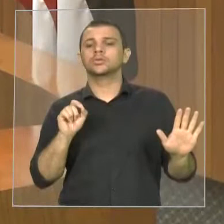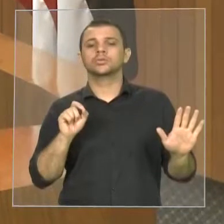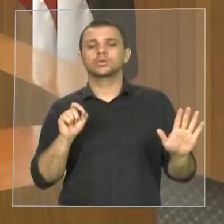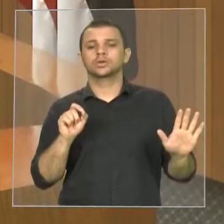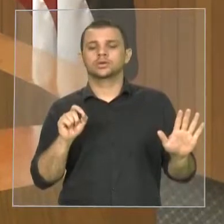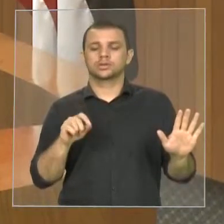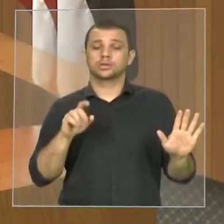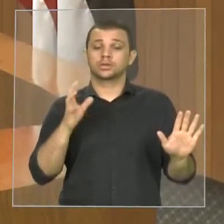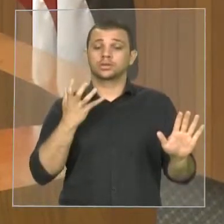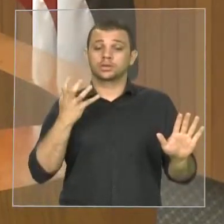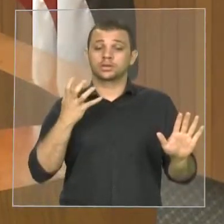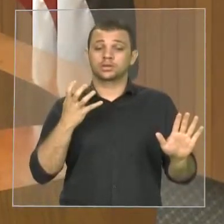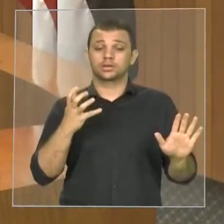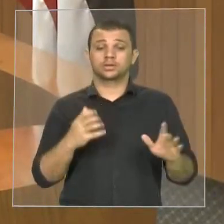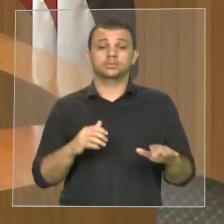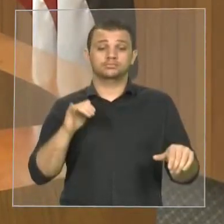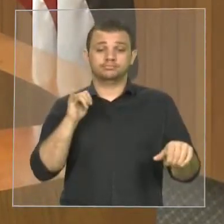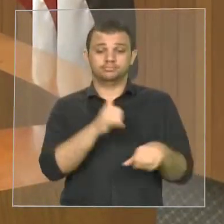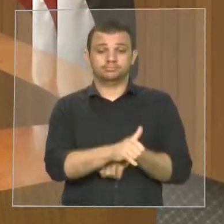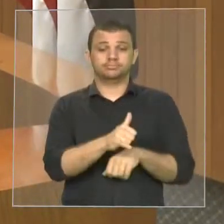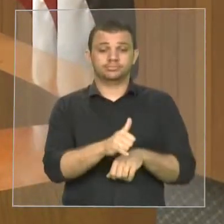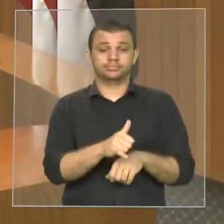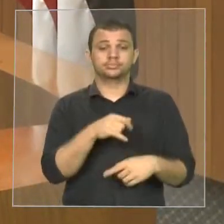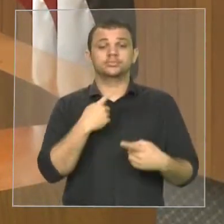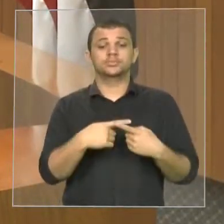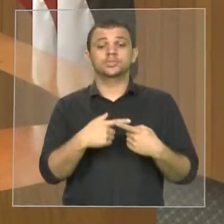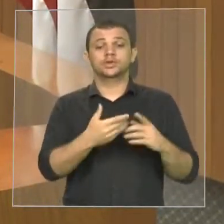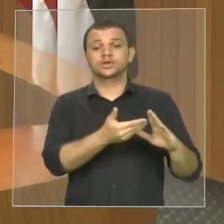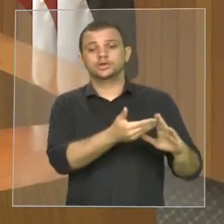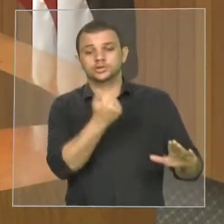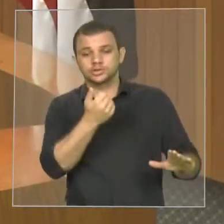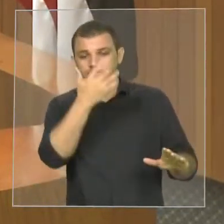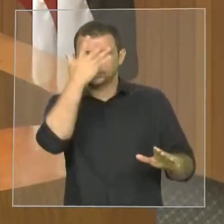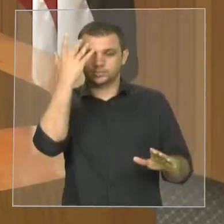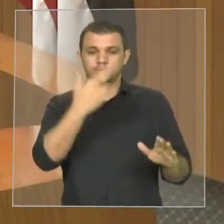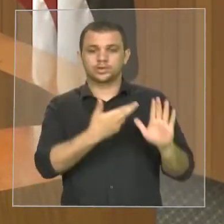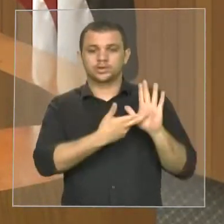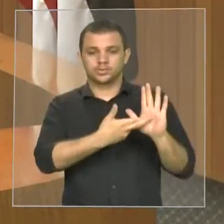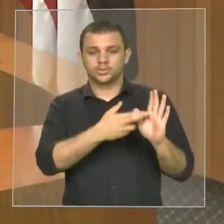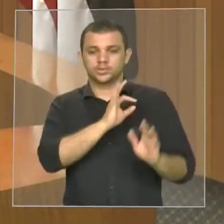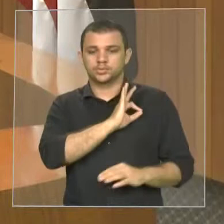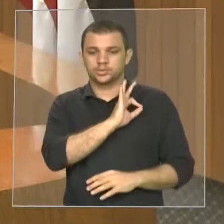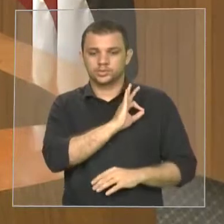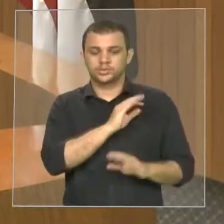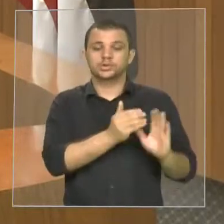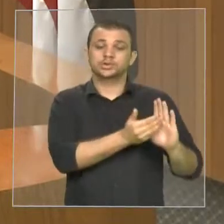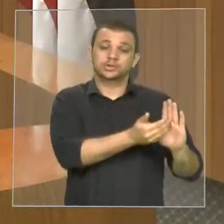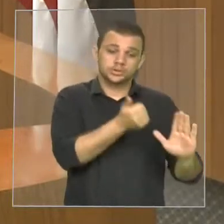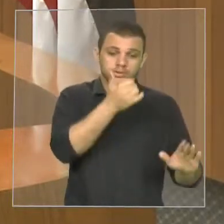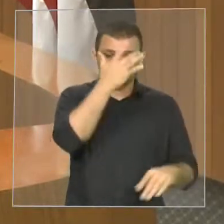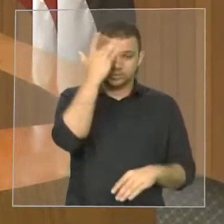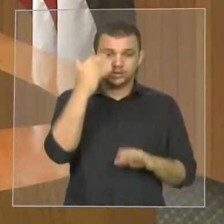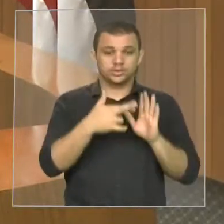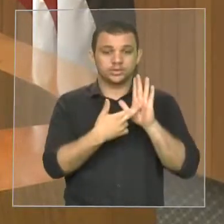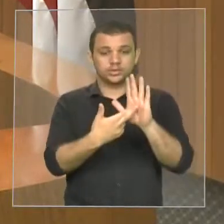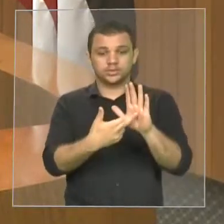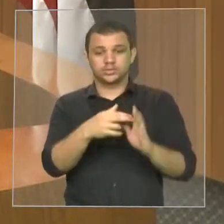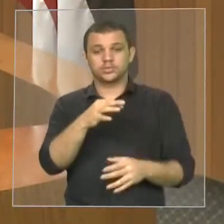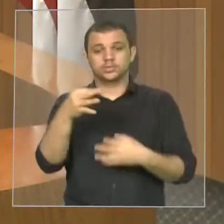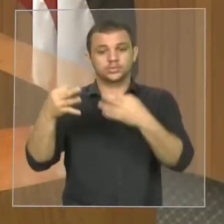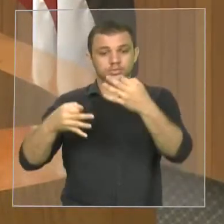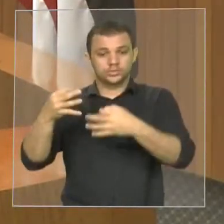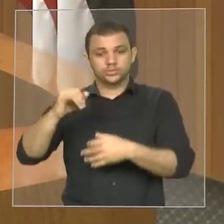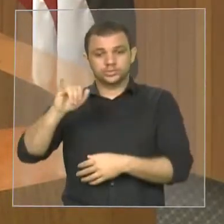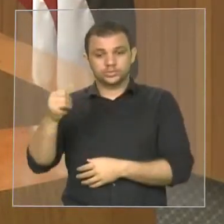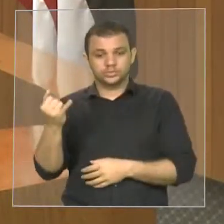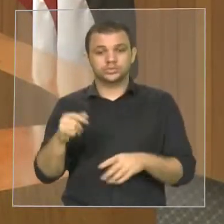dar um golpe, retirando o representante dos policiais militares, retirando o representante do Poder Judiciário, do Ministério Público, e